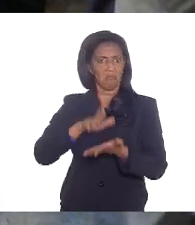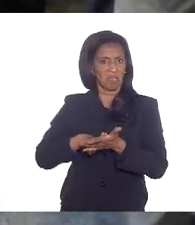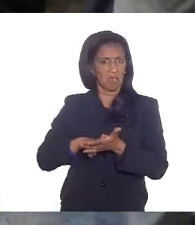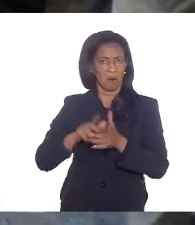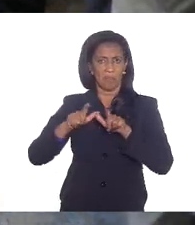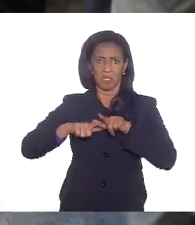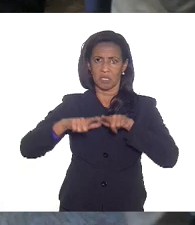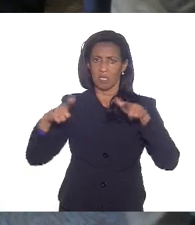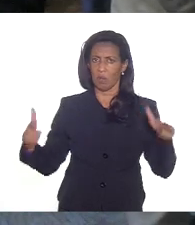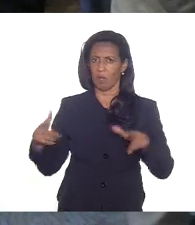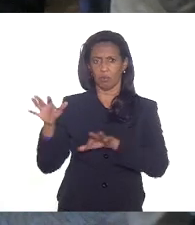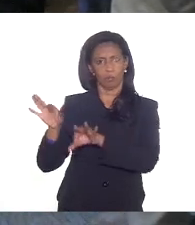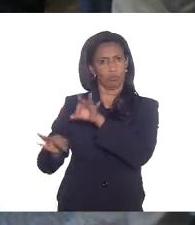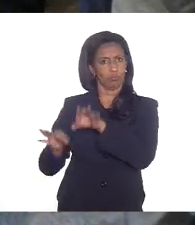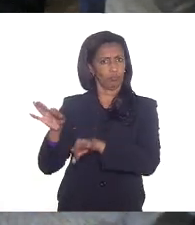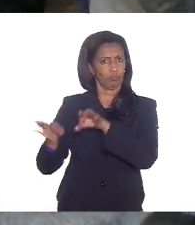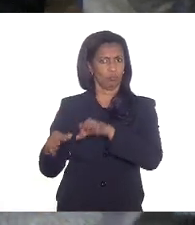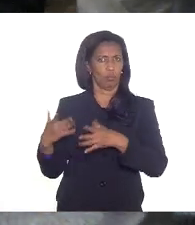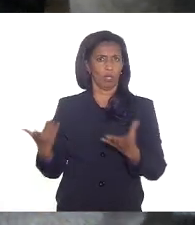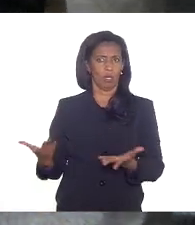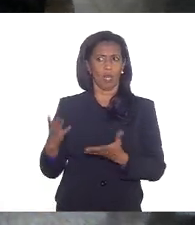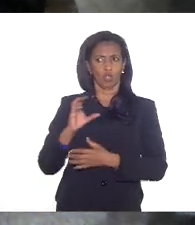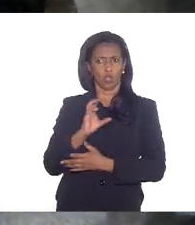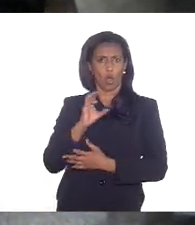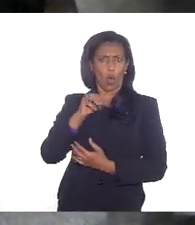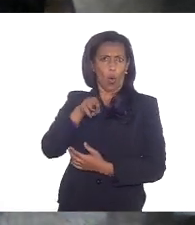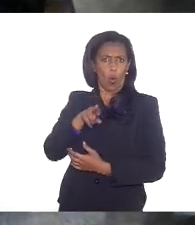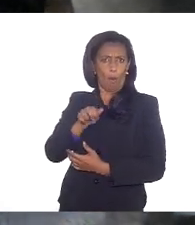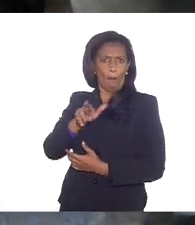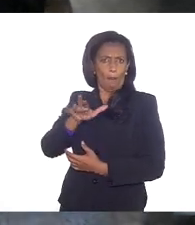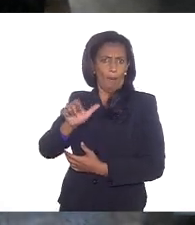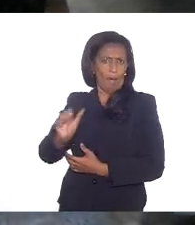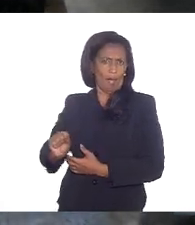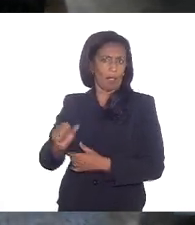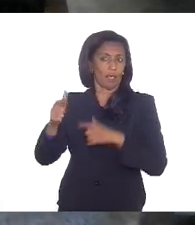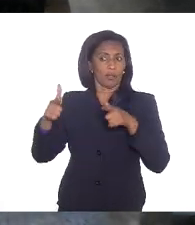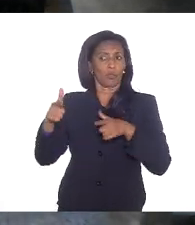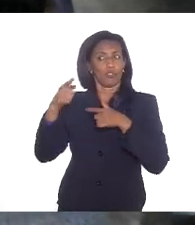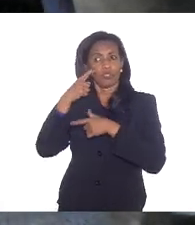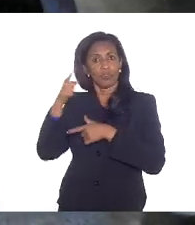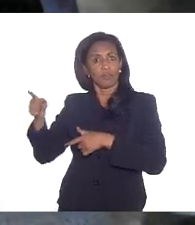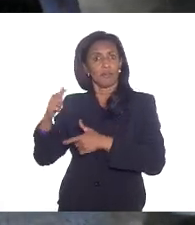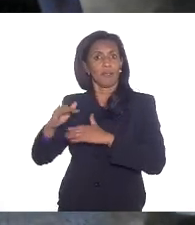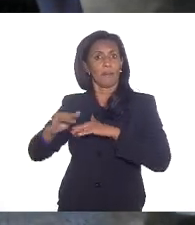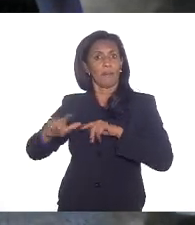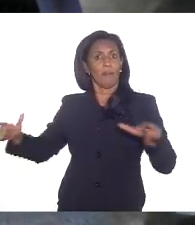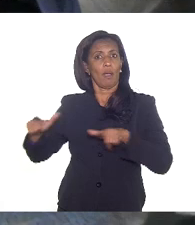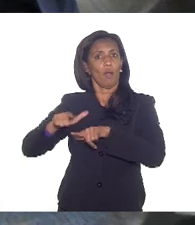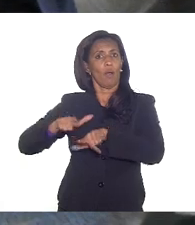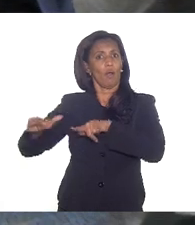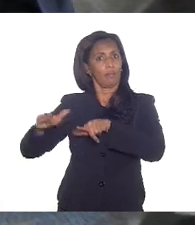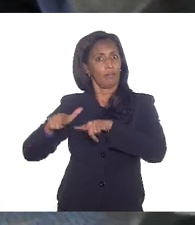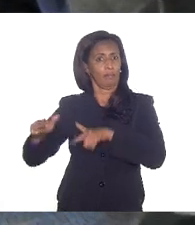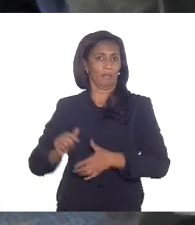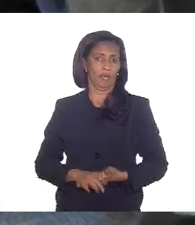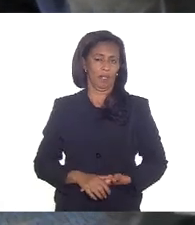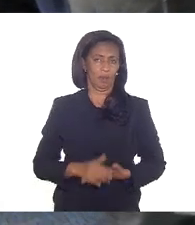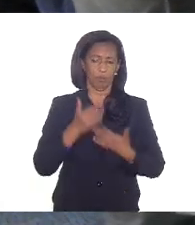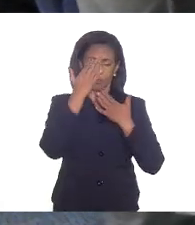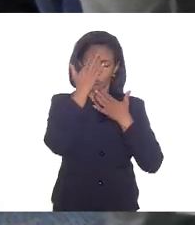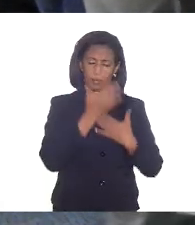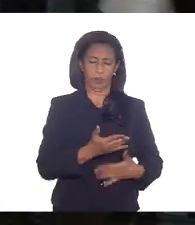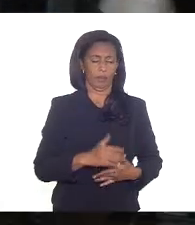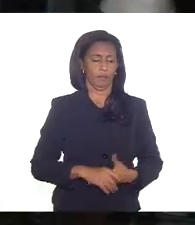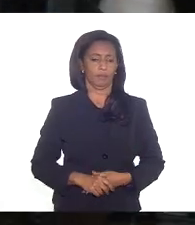este aumento nos judiciário quando eu nasci tô marcas aonde a gente se encontra a maior trabalho maior posicionamento Muito